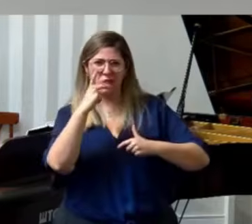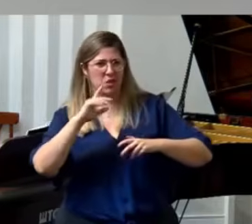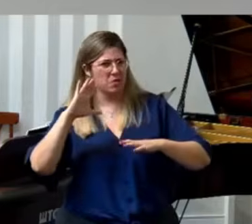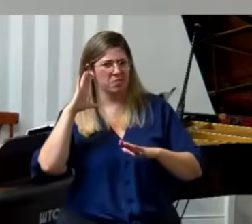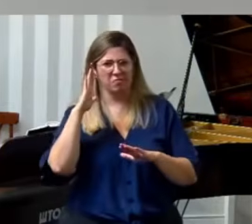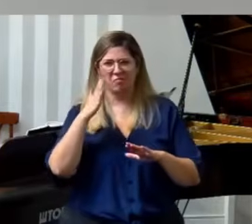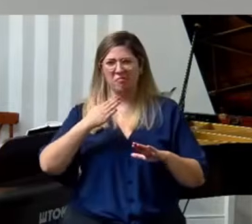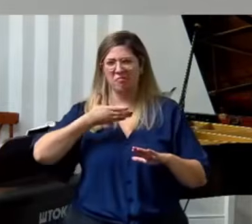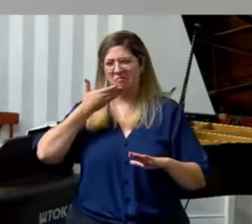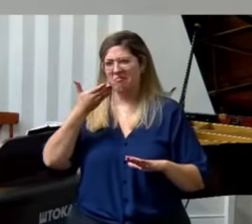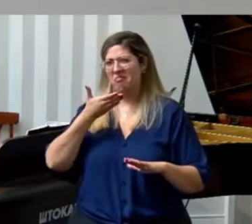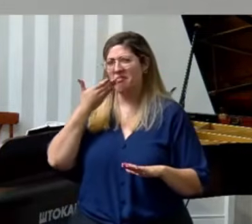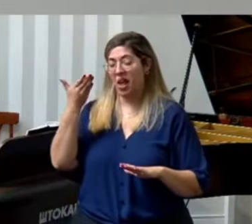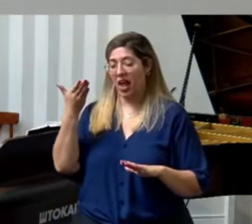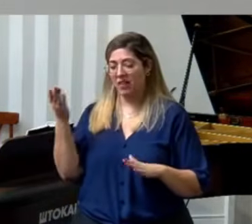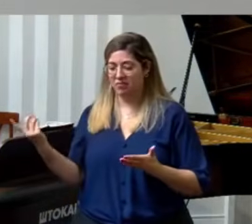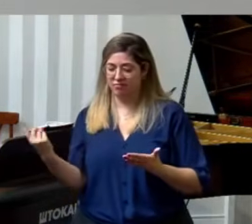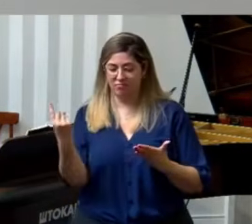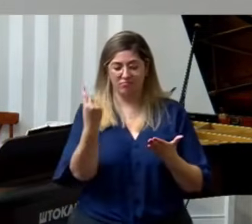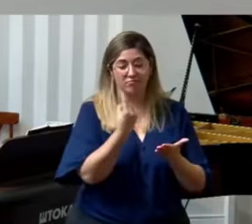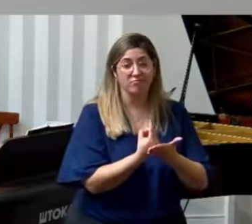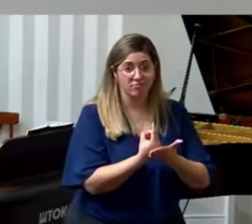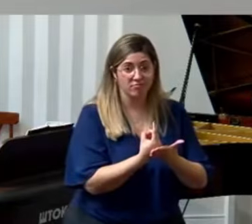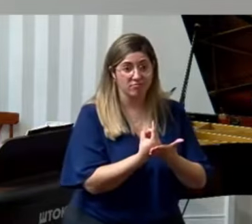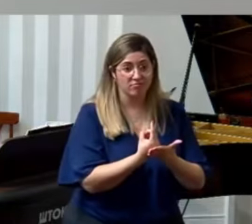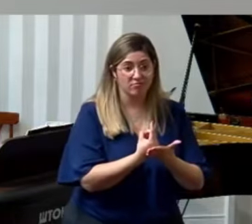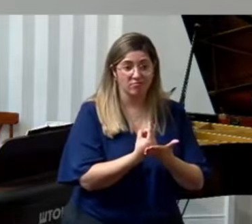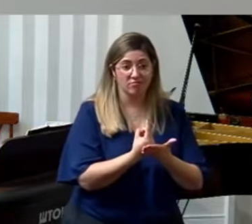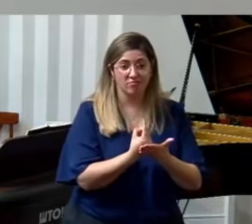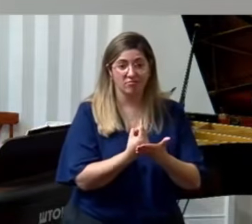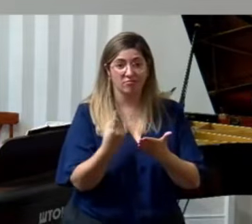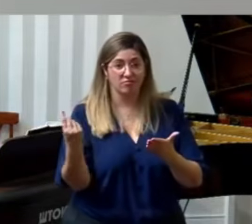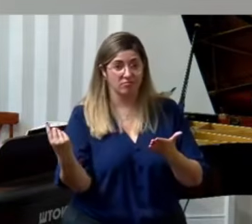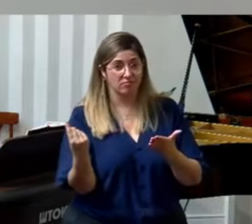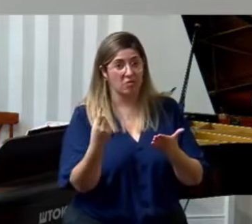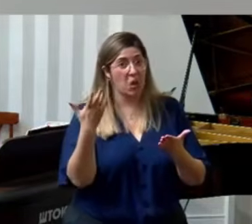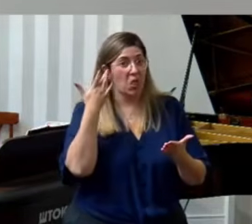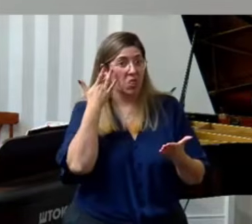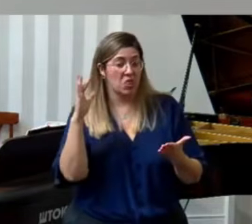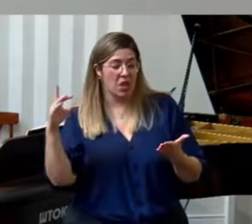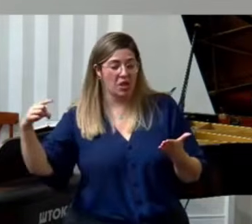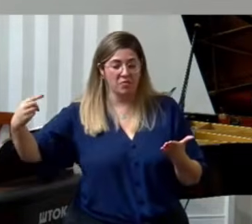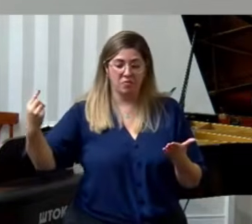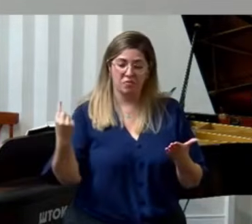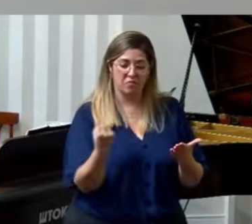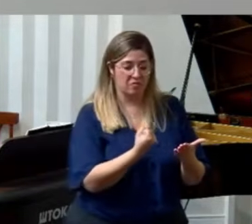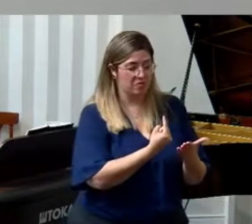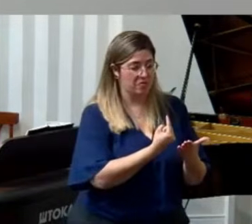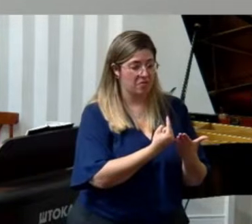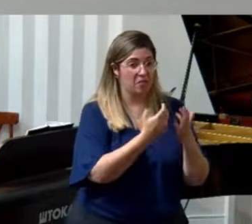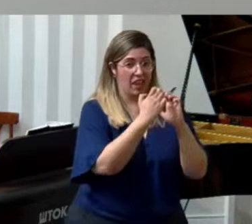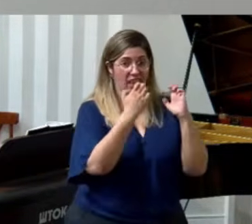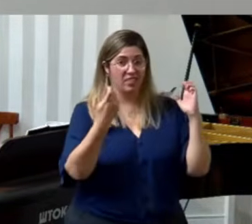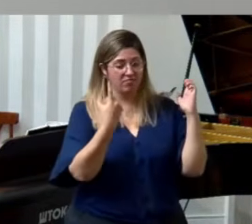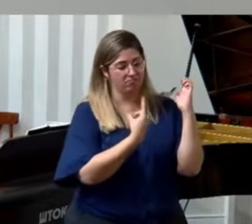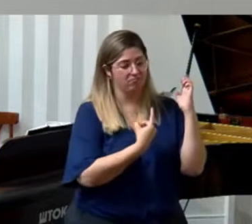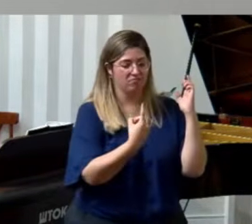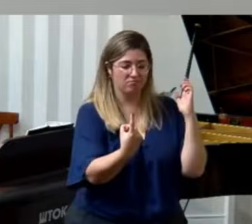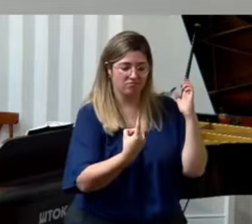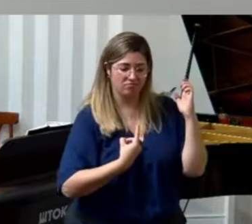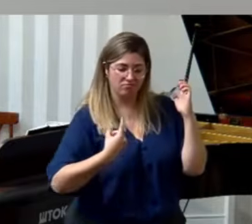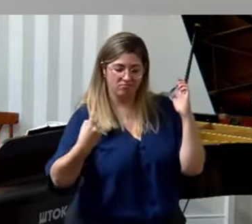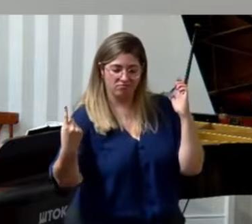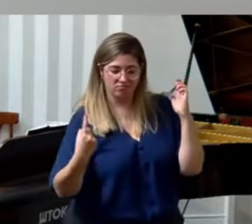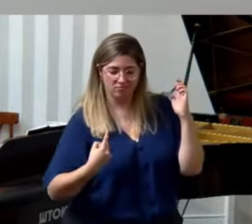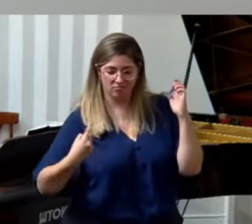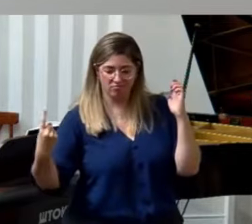foi colocado dentro do jardim. Nós não sabemos se Adão entrava e saía do jardim, a Bíblia não nos fala a respeito disso,